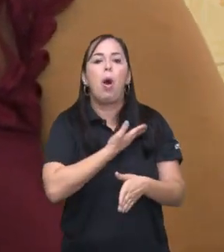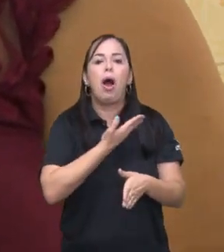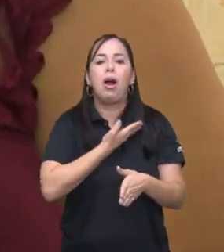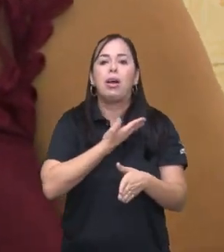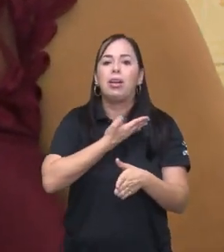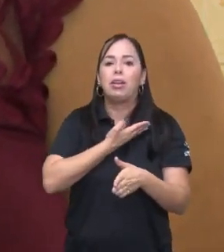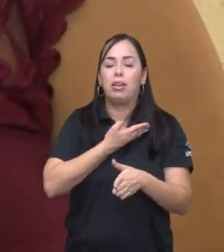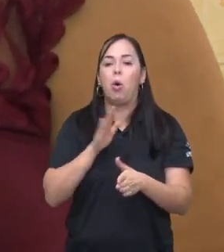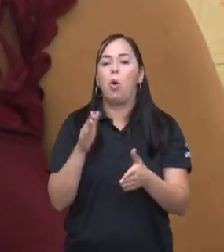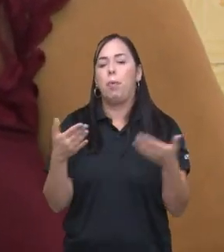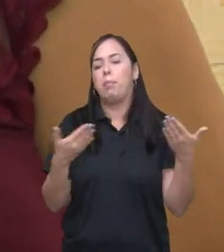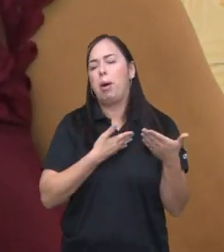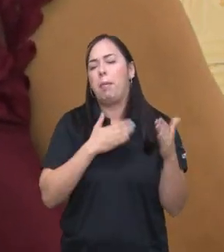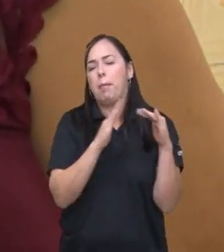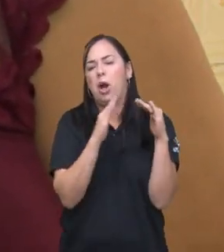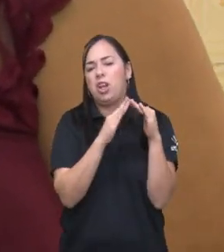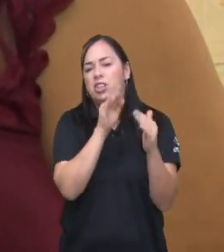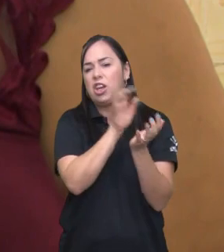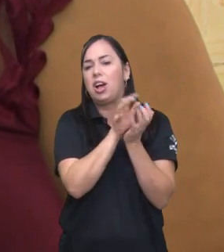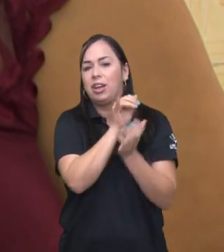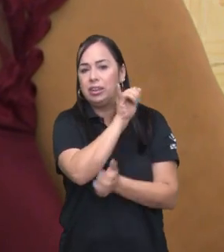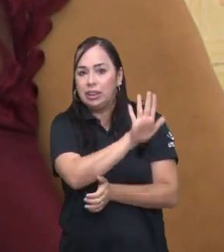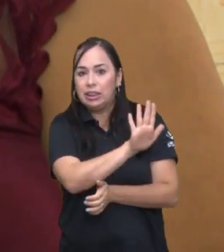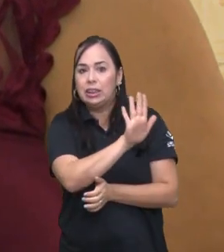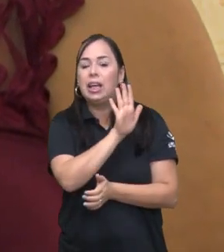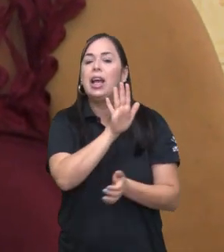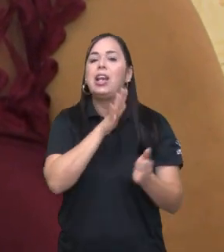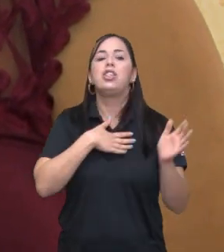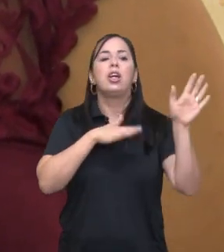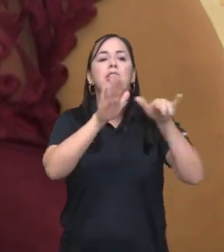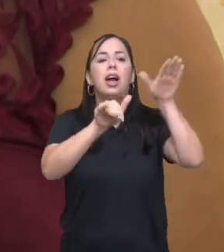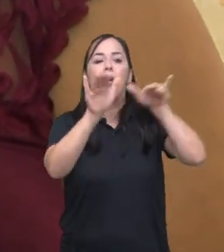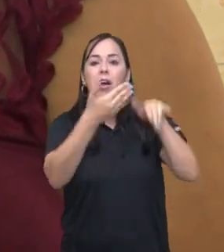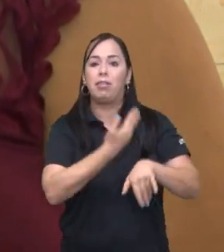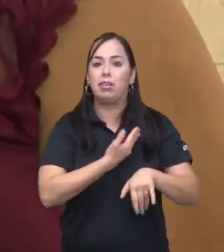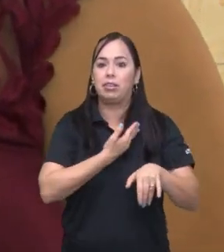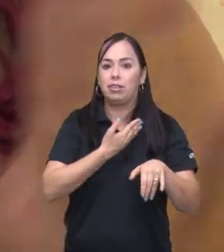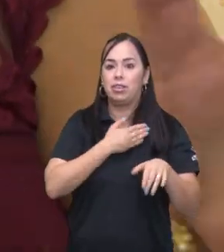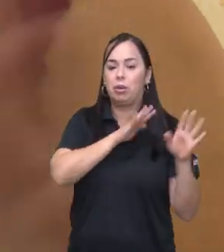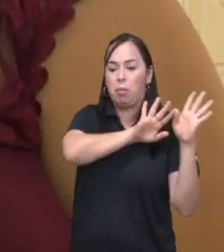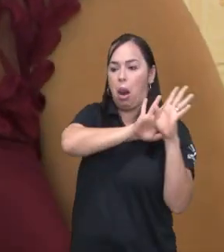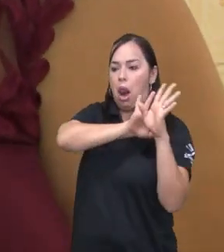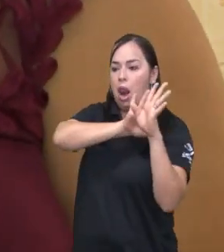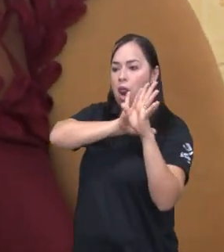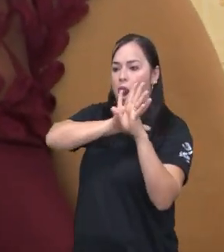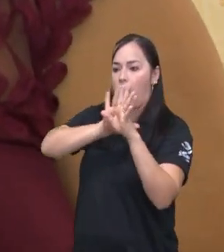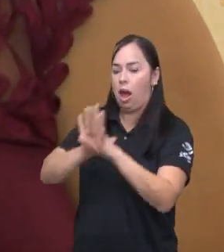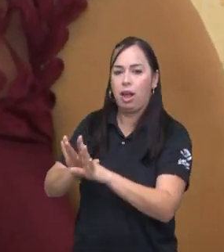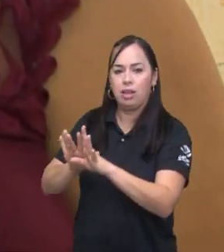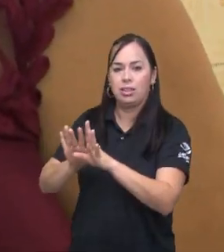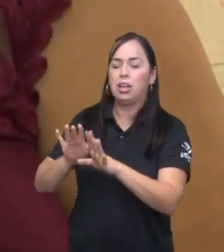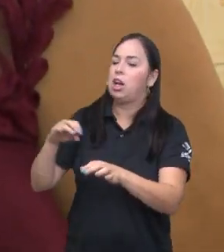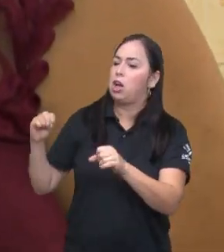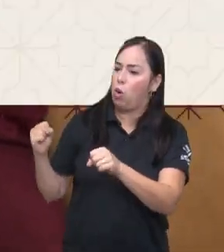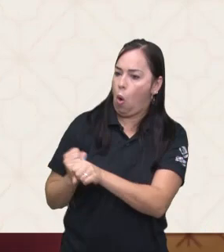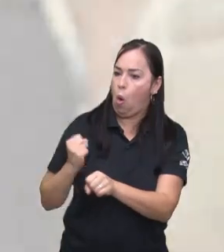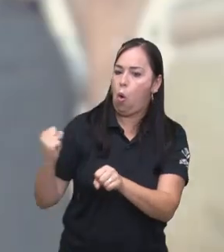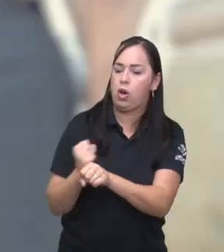né, o Genimar Jacareí, e ele reunia a turma, quando o Braz estava trabalhando, ele juntava da outra sessão e vinha